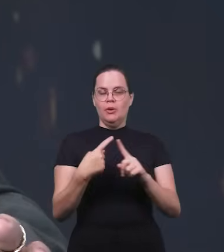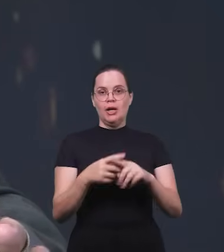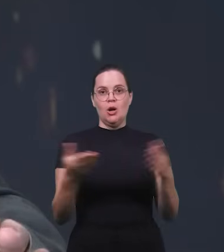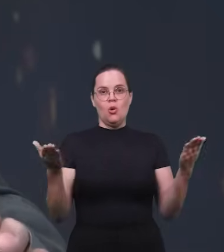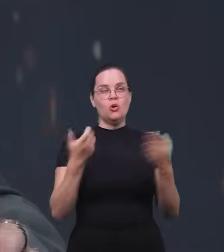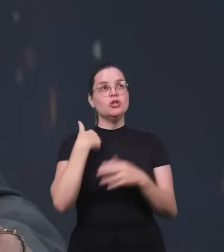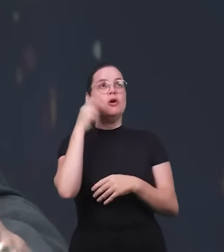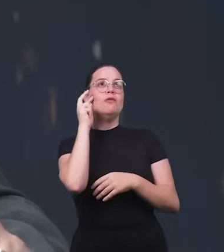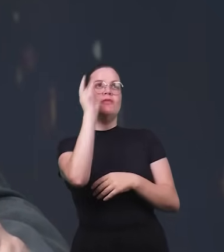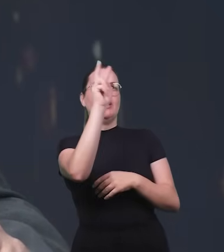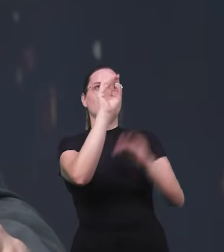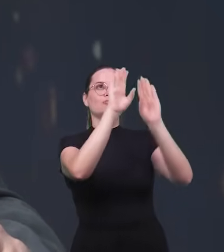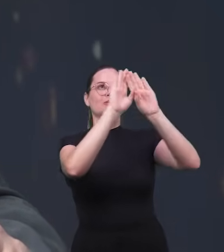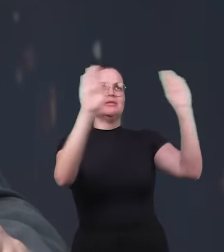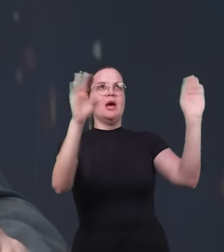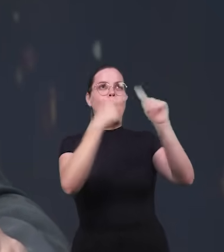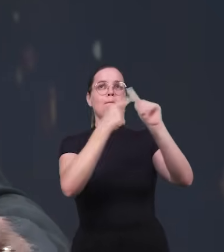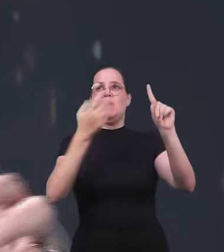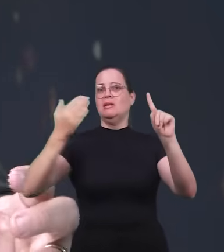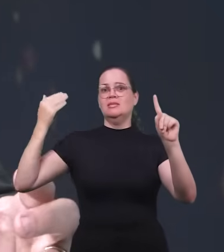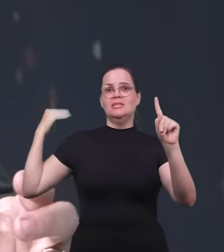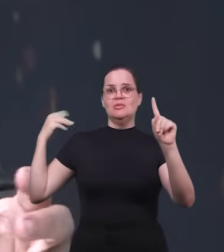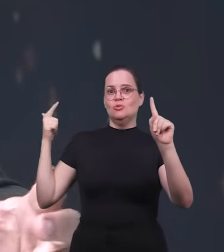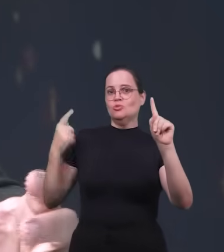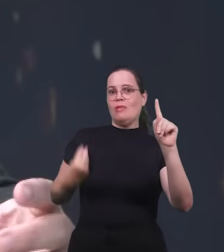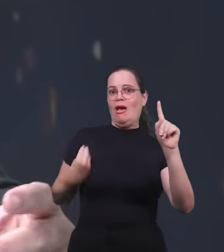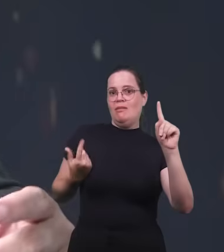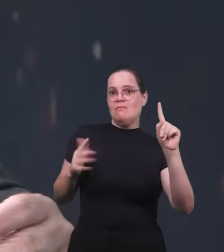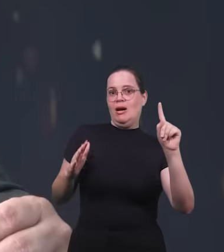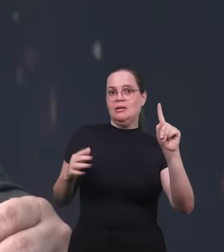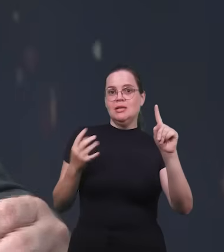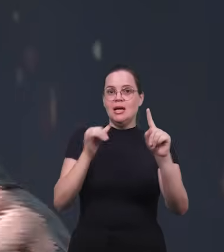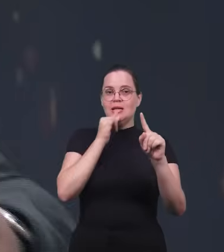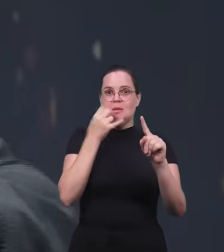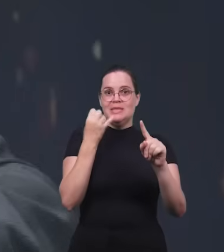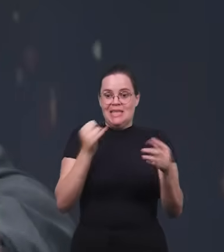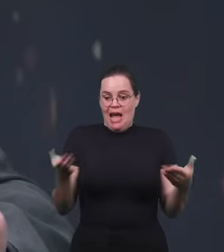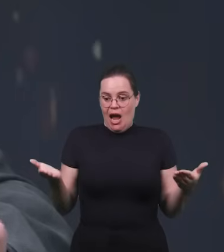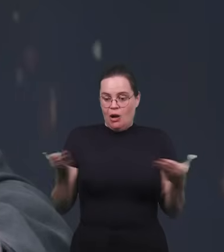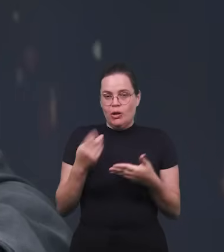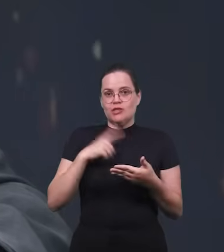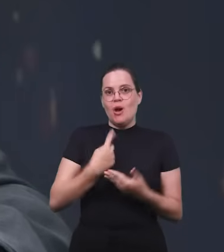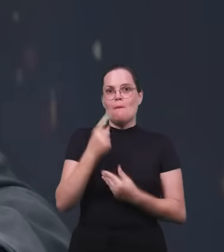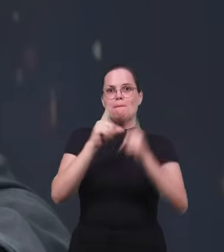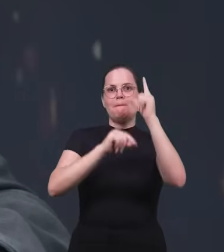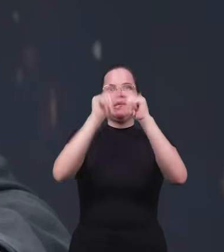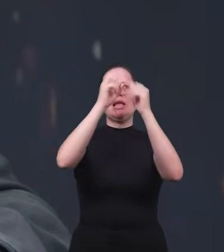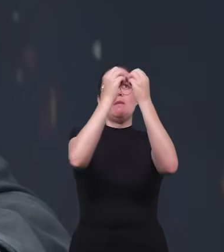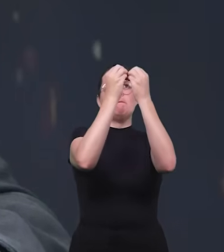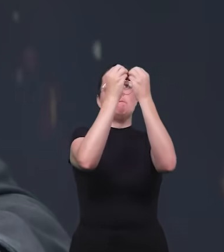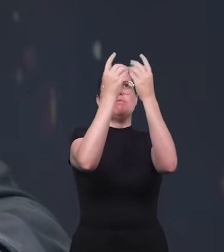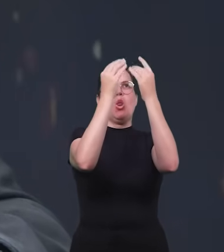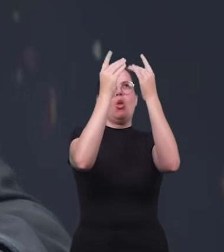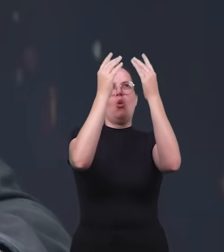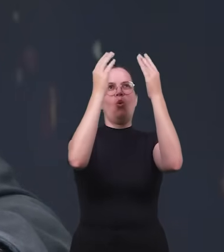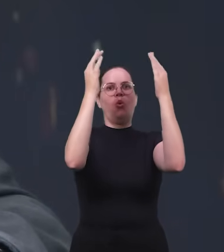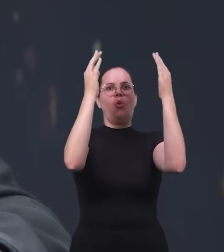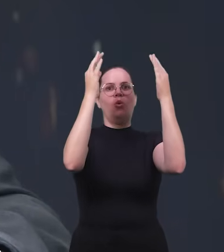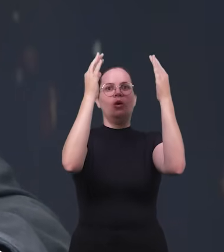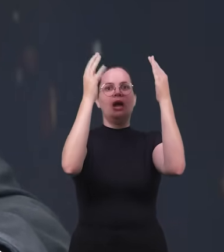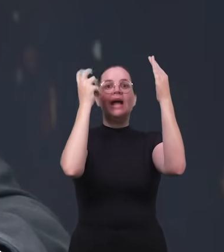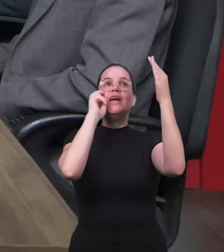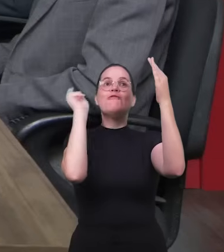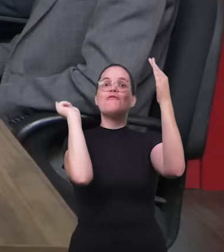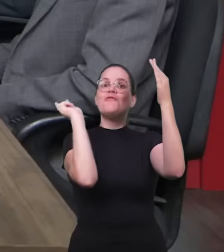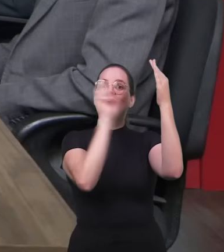existe mais. Um exemplo, se essa estrela, a Alfa Centauri, desligasse, explodisse agora, a gente só ia saber daqui 4 anos e